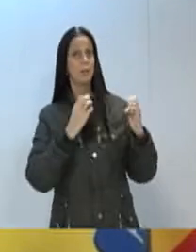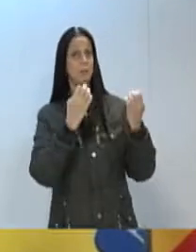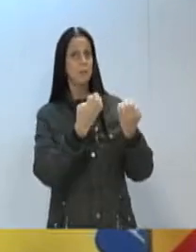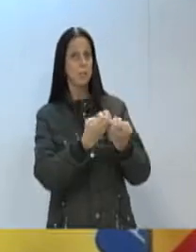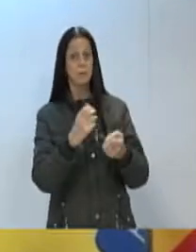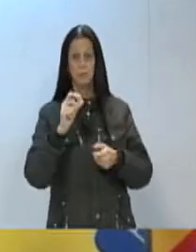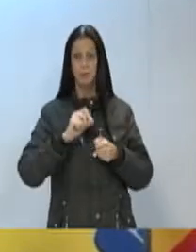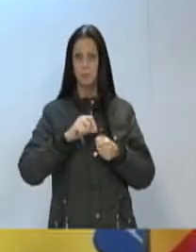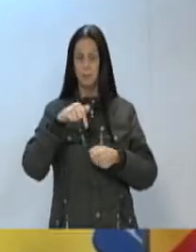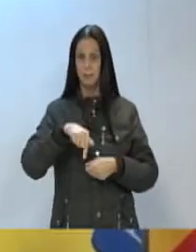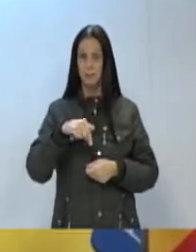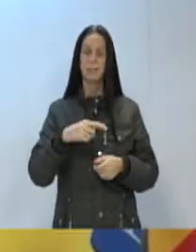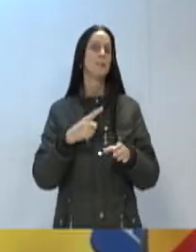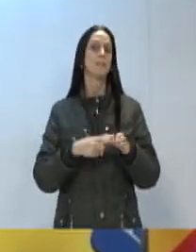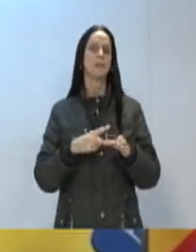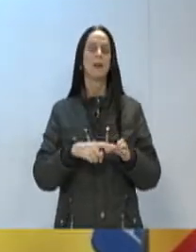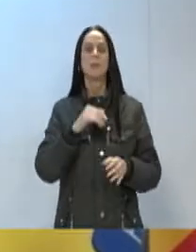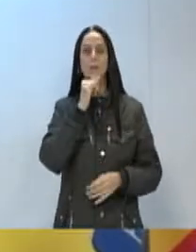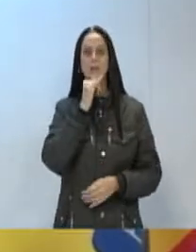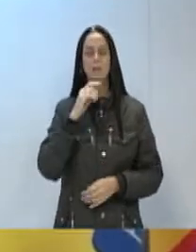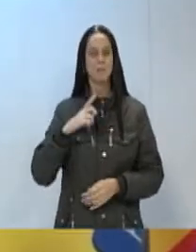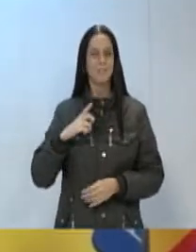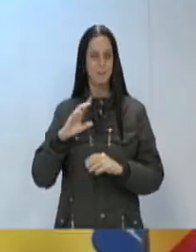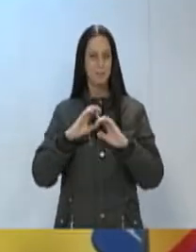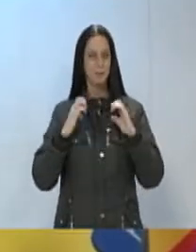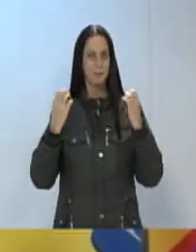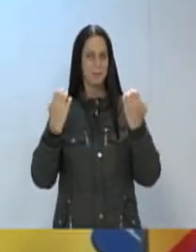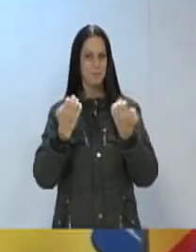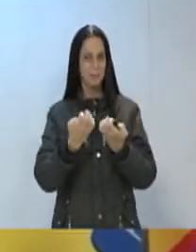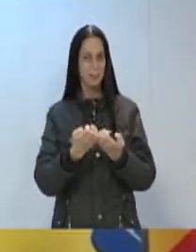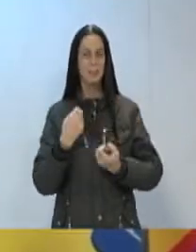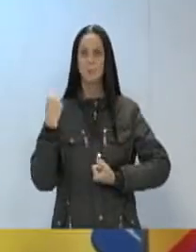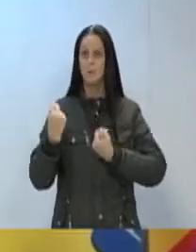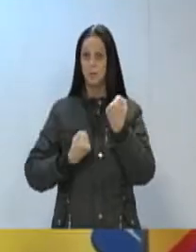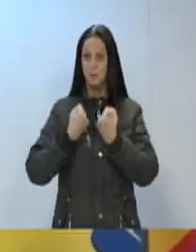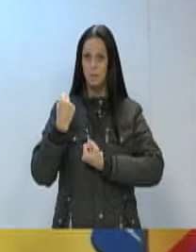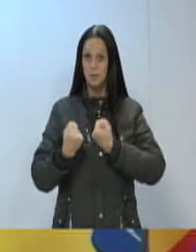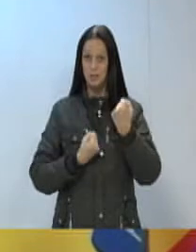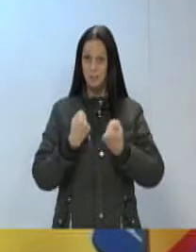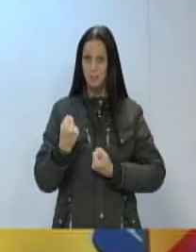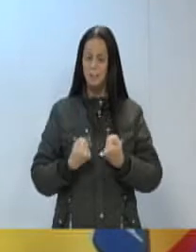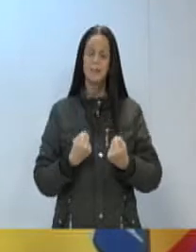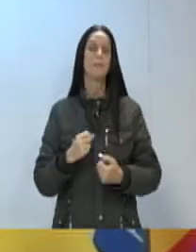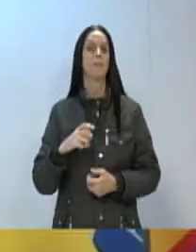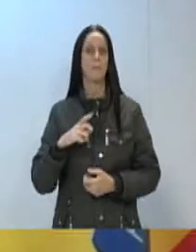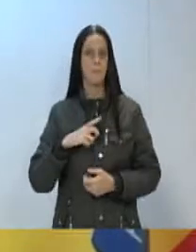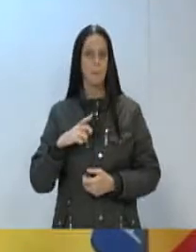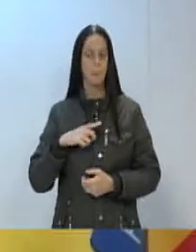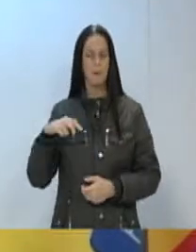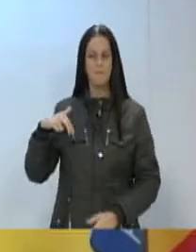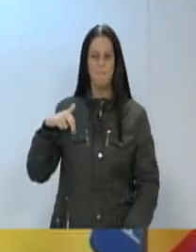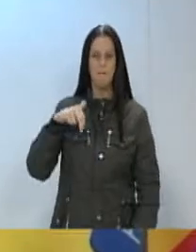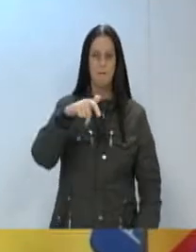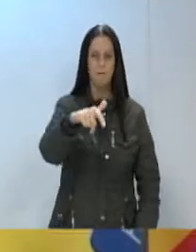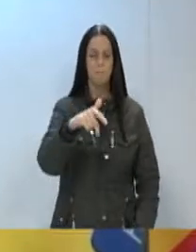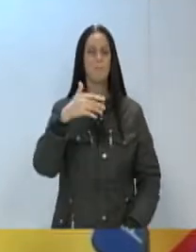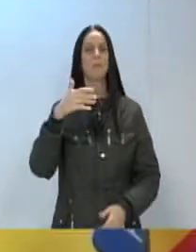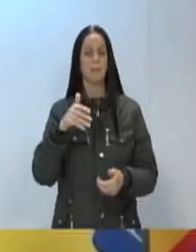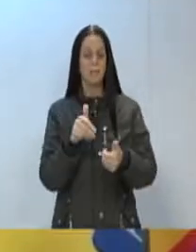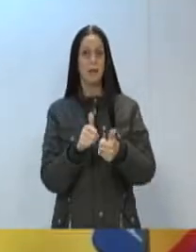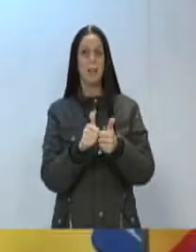aqui na nossa cidade como por exemplo um evento de uma corrida que teve nesse dia com uma prova de atletismo